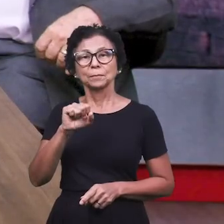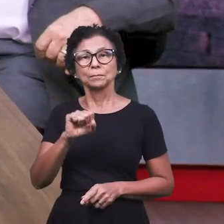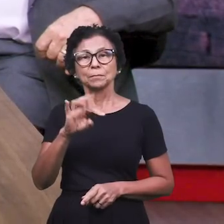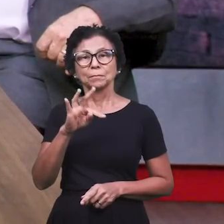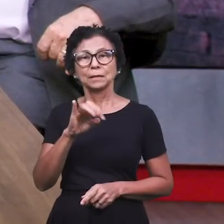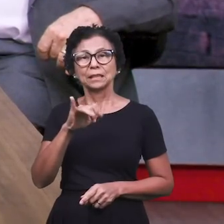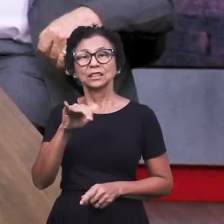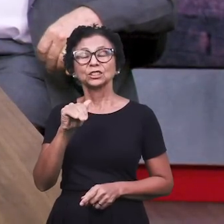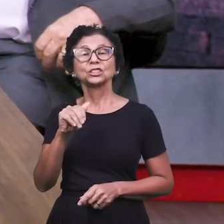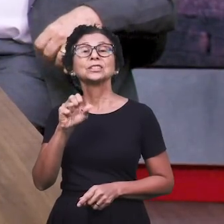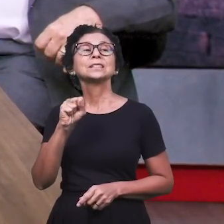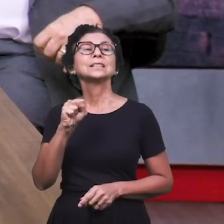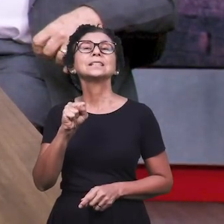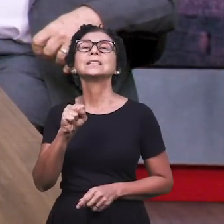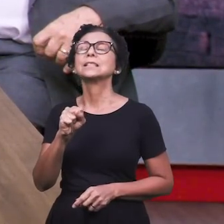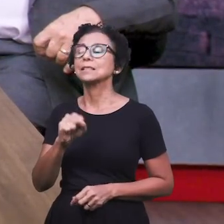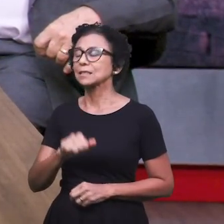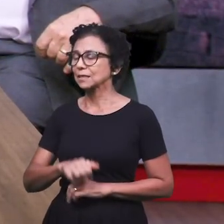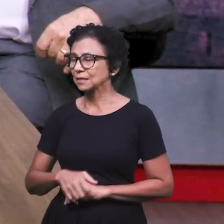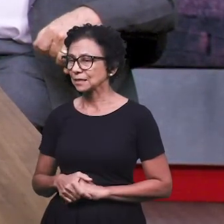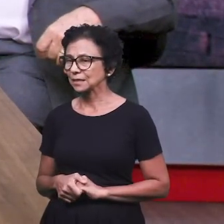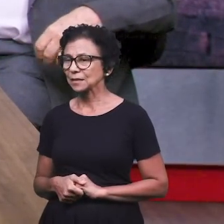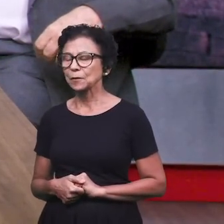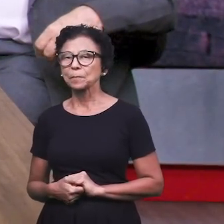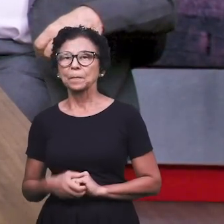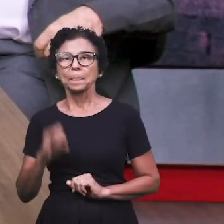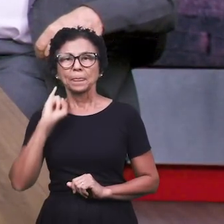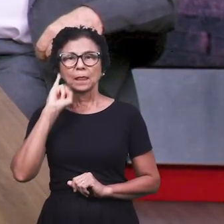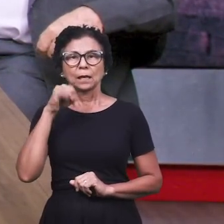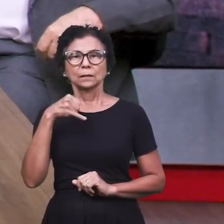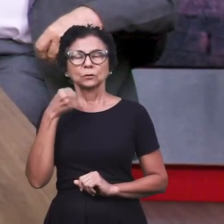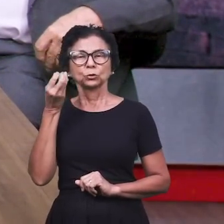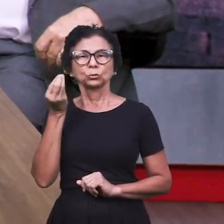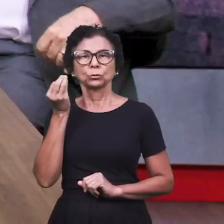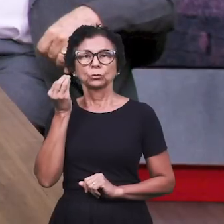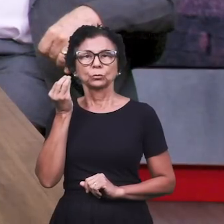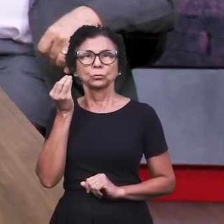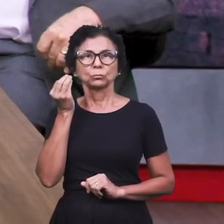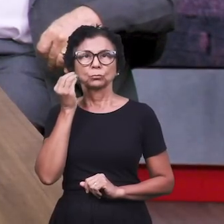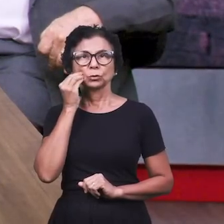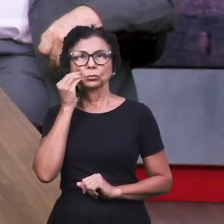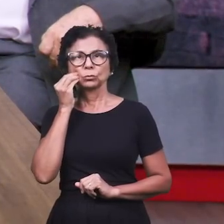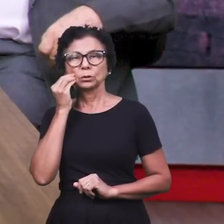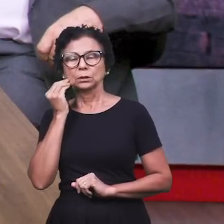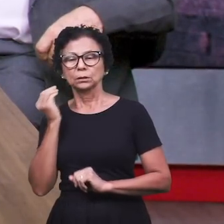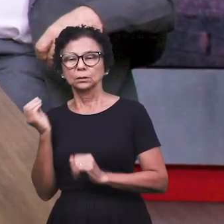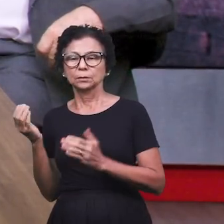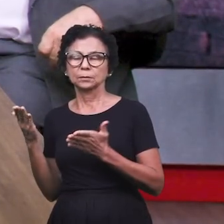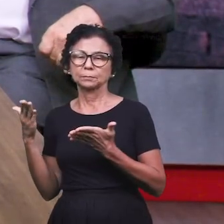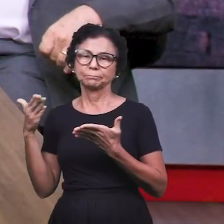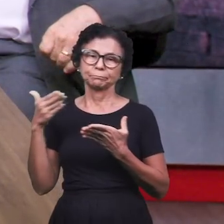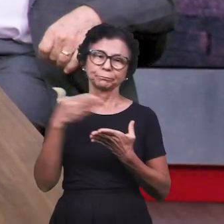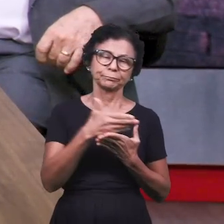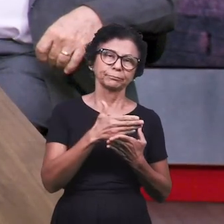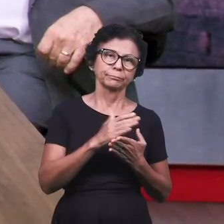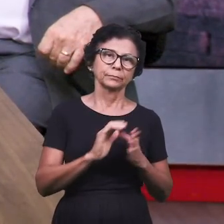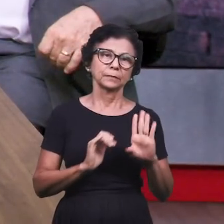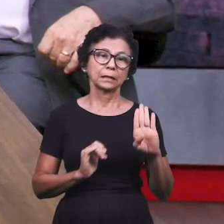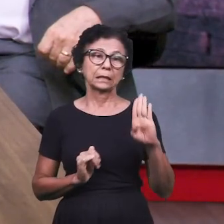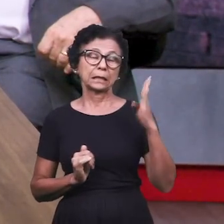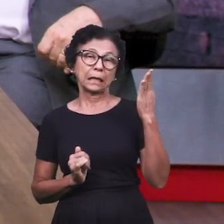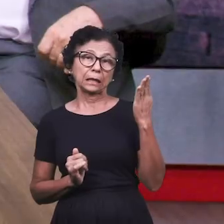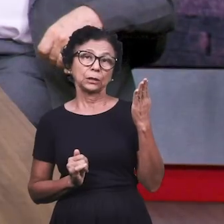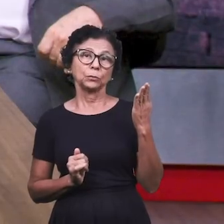Isso, com a queda de Judas Iscariotes, logo no começo do livro de Atos, a palavra de Deus descreve que